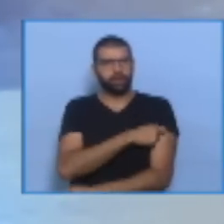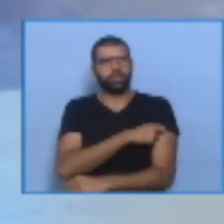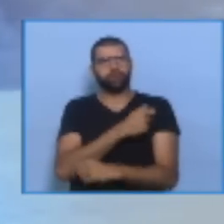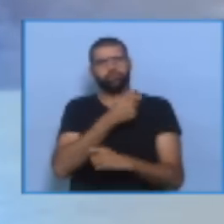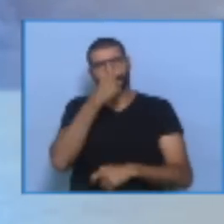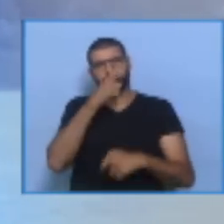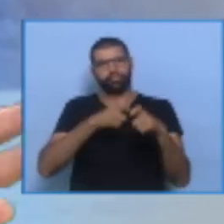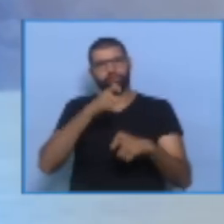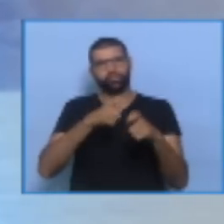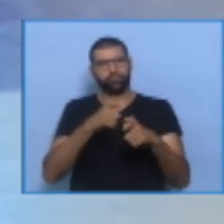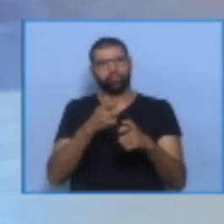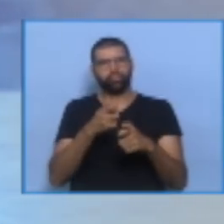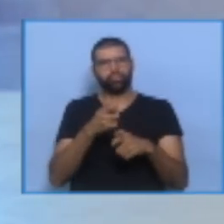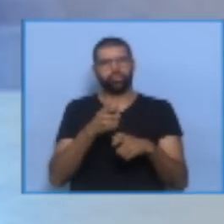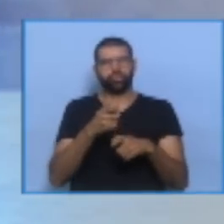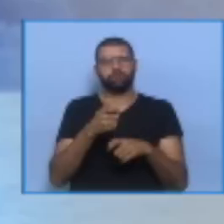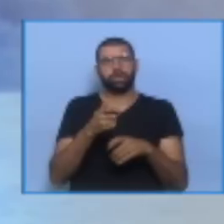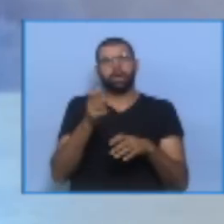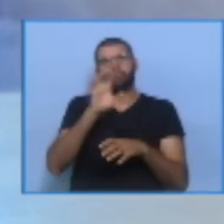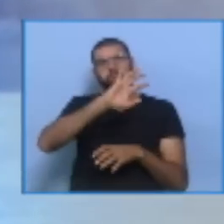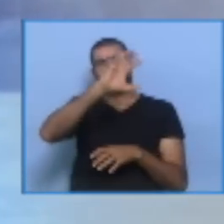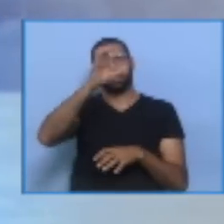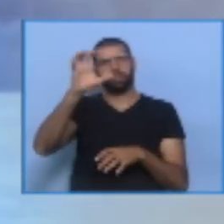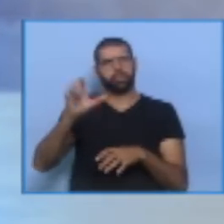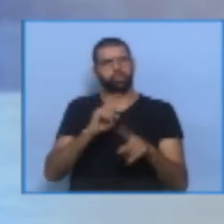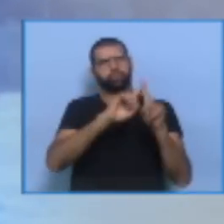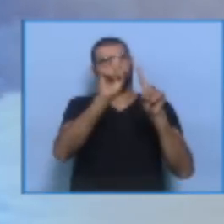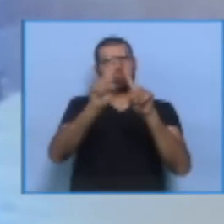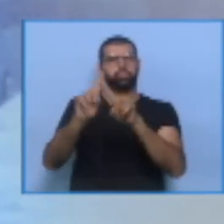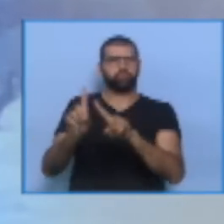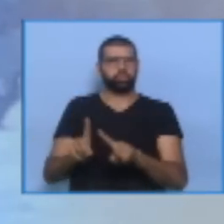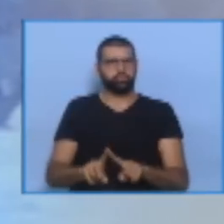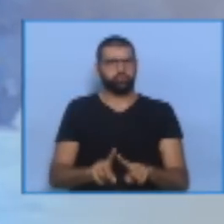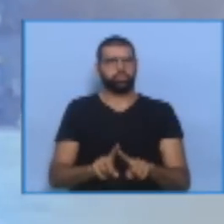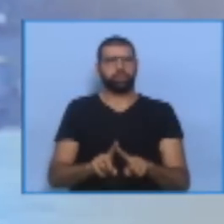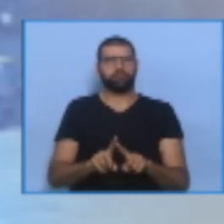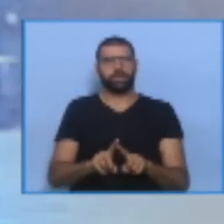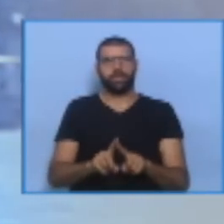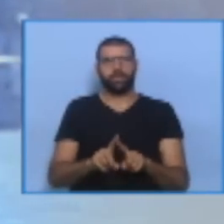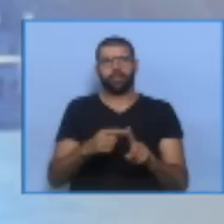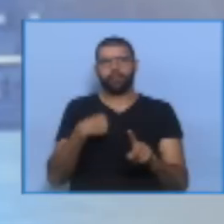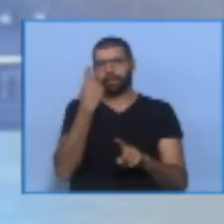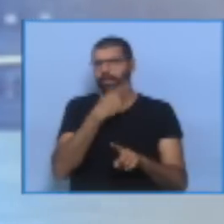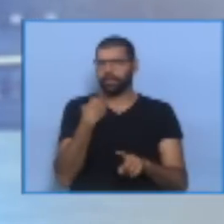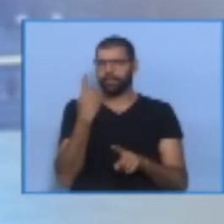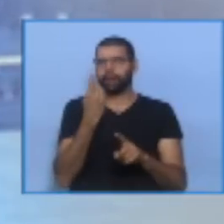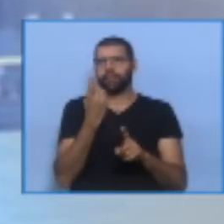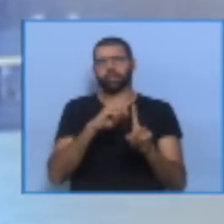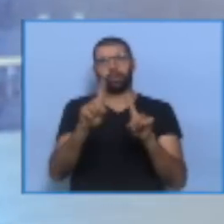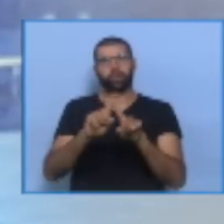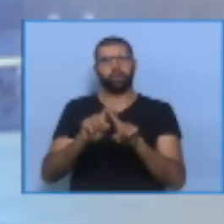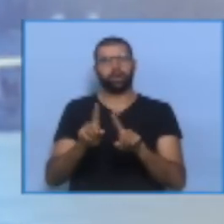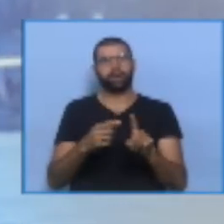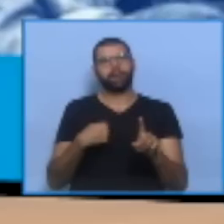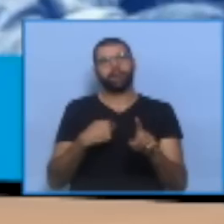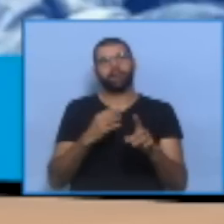de diferentes nacionalidades. Ao fim e ao cabo, é também o rosto plural da sociedade de São